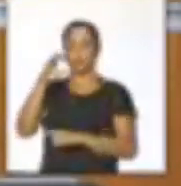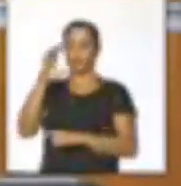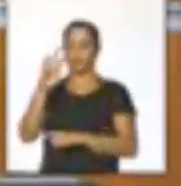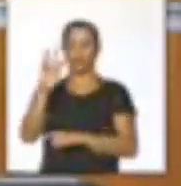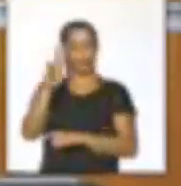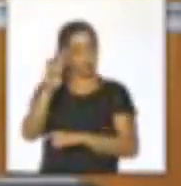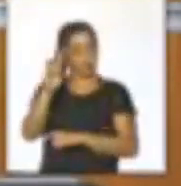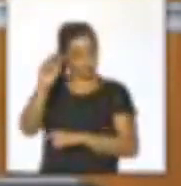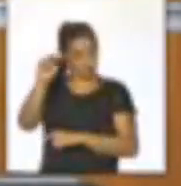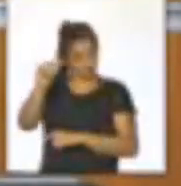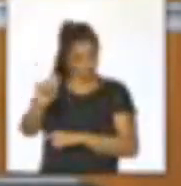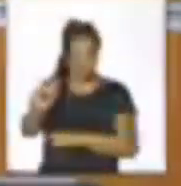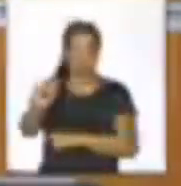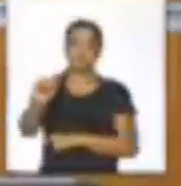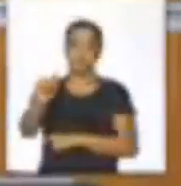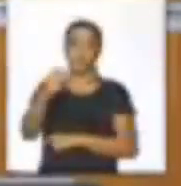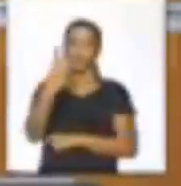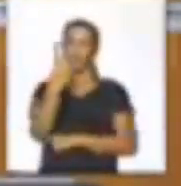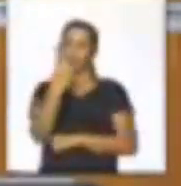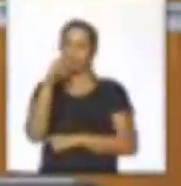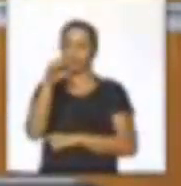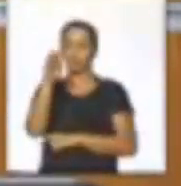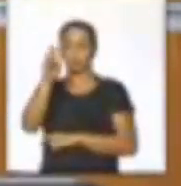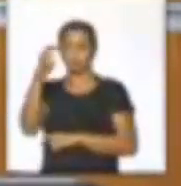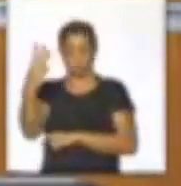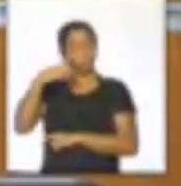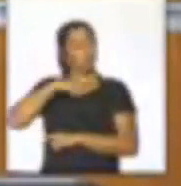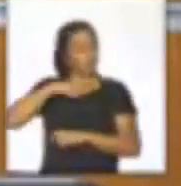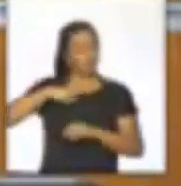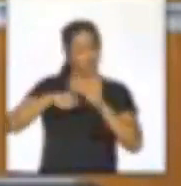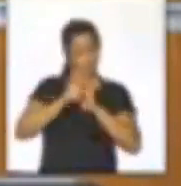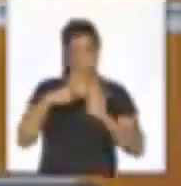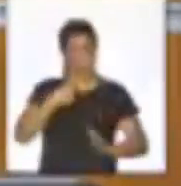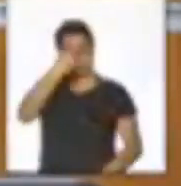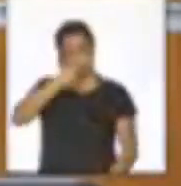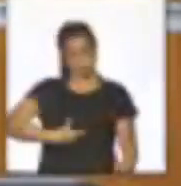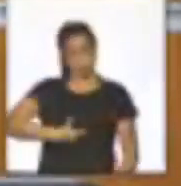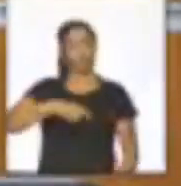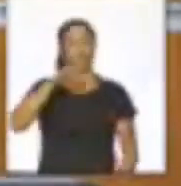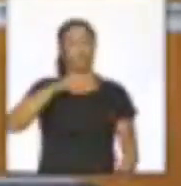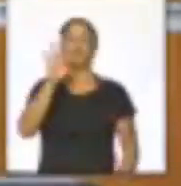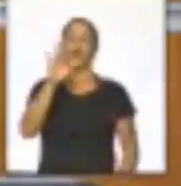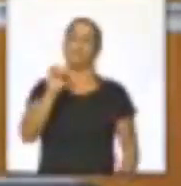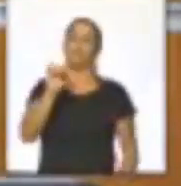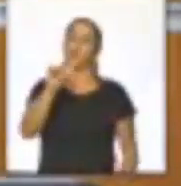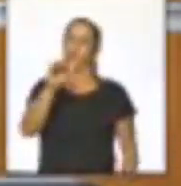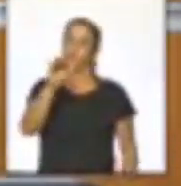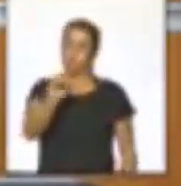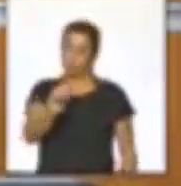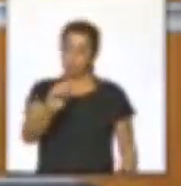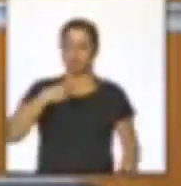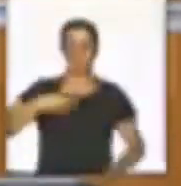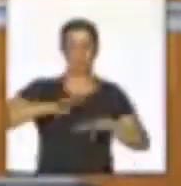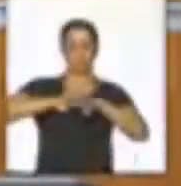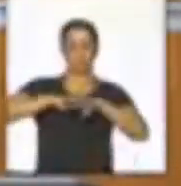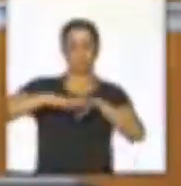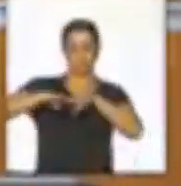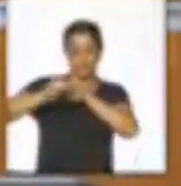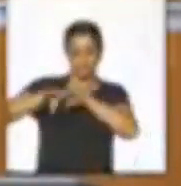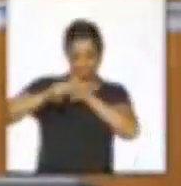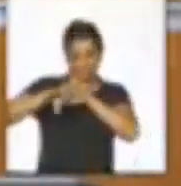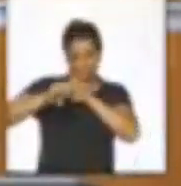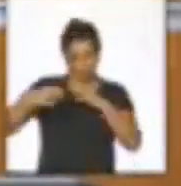Professor Matemática. Eu sou Fábio Aparecido, professor de matemática, e a nossa aula de hoje é sobre uma